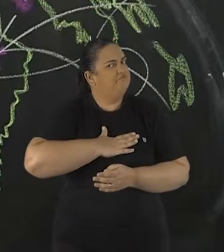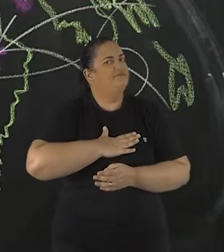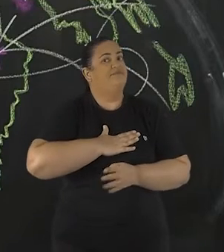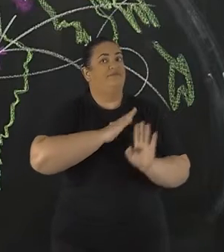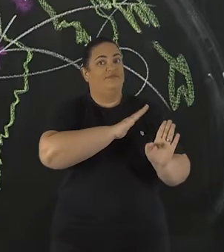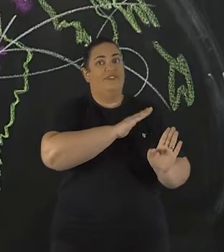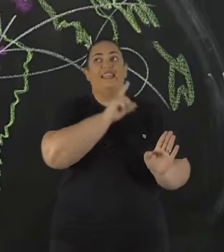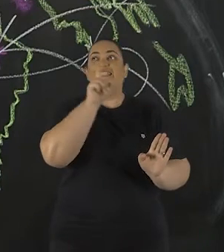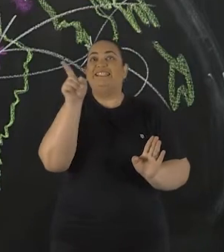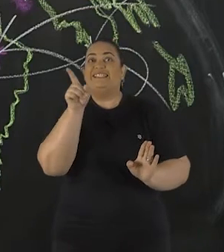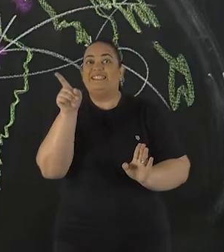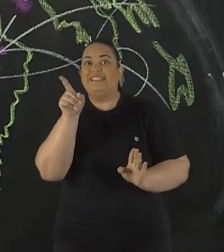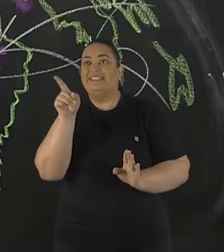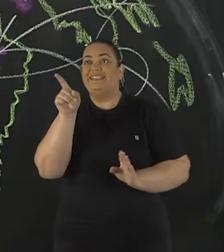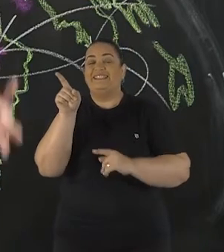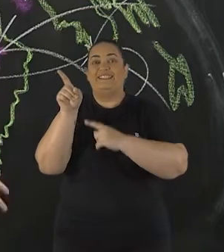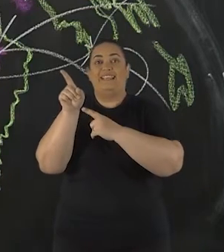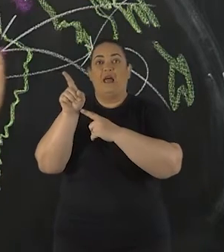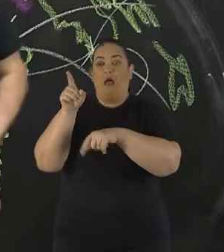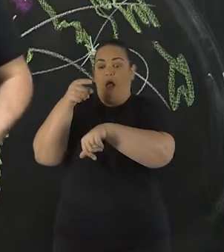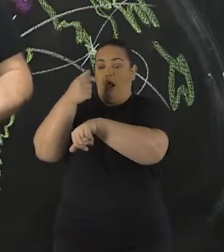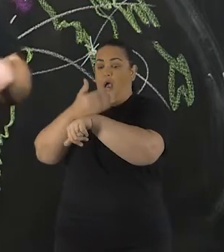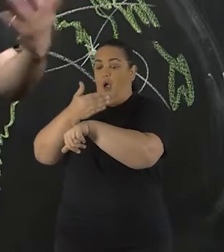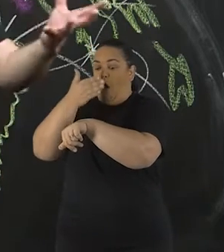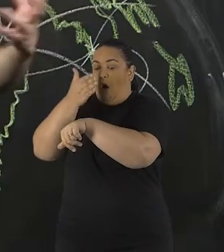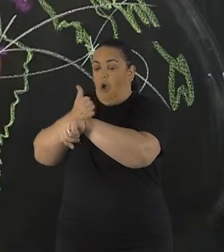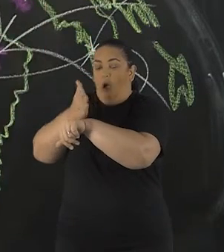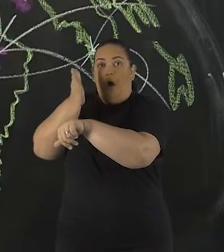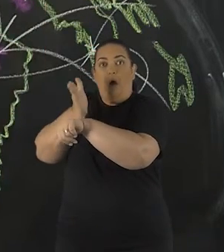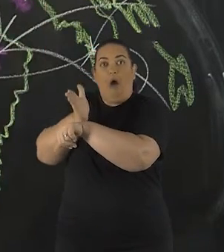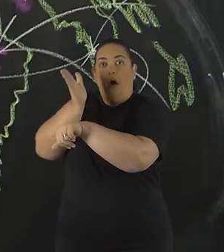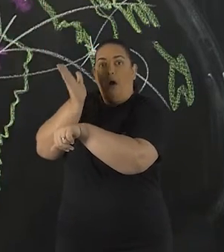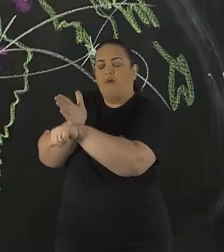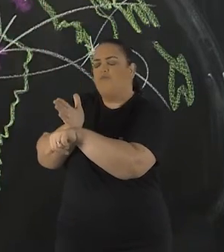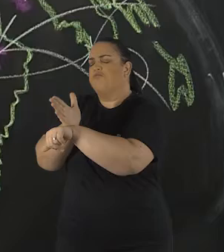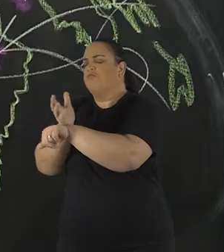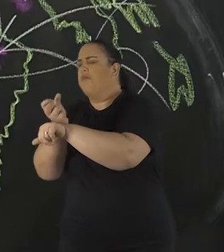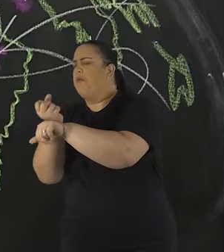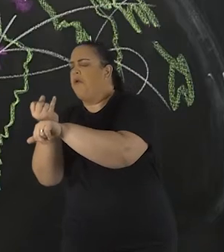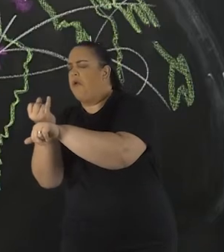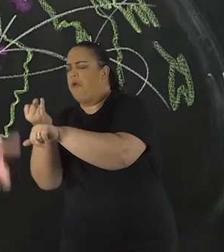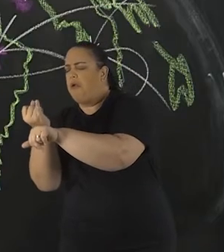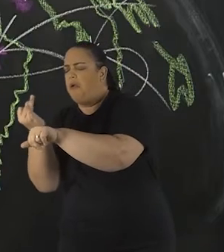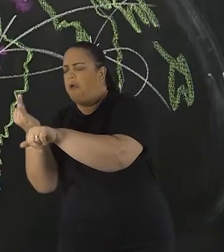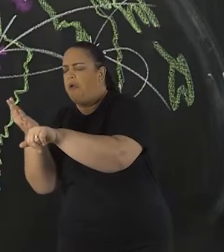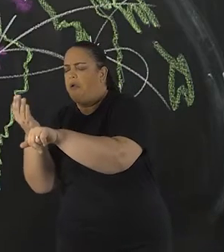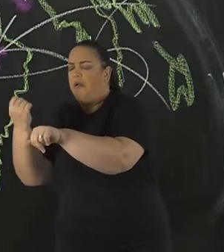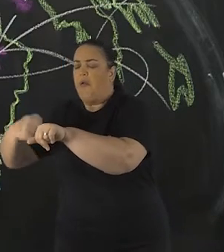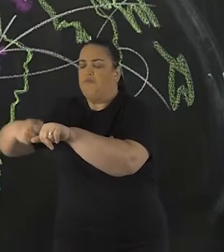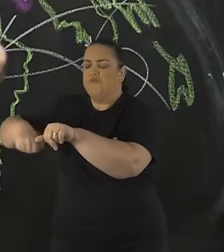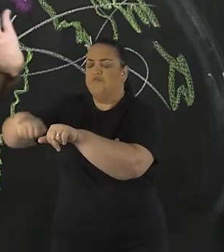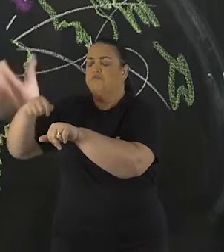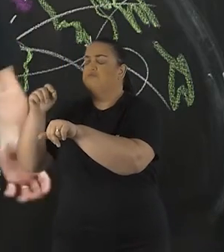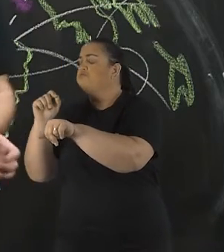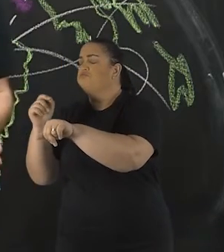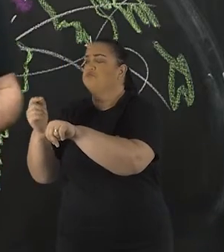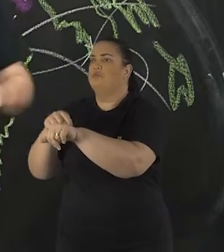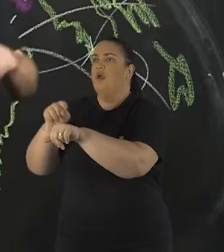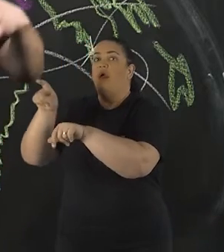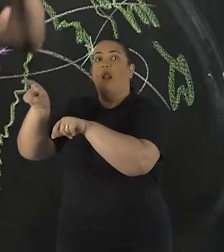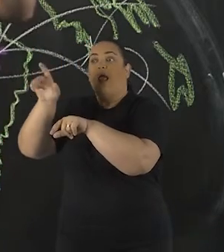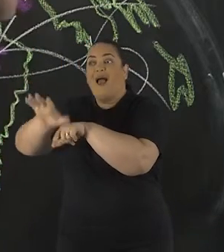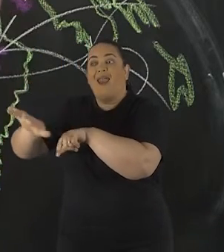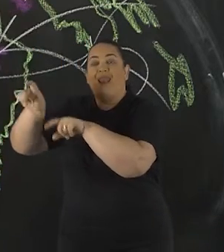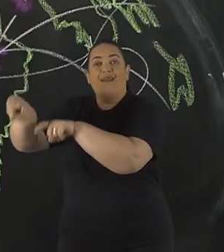Em compensação, a forma de contagem do tempo, contagens aí de algumas técnicas utilizadas para a produção